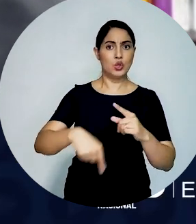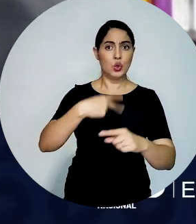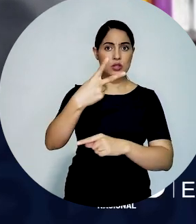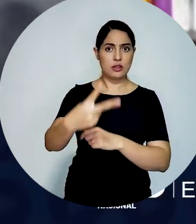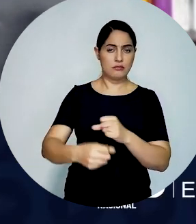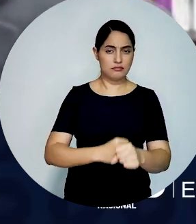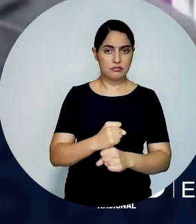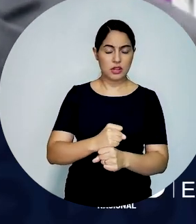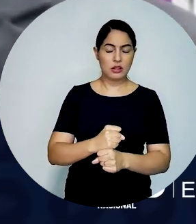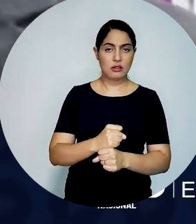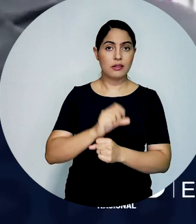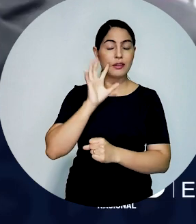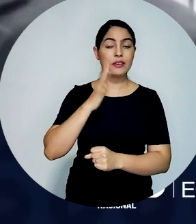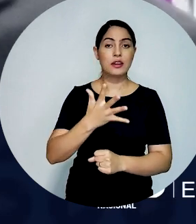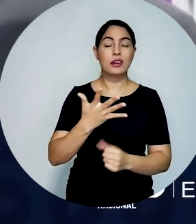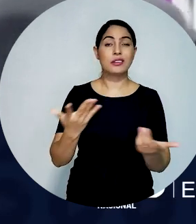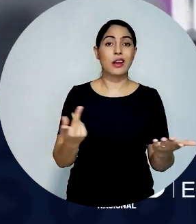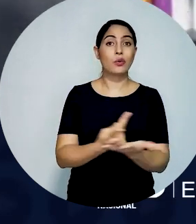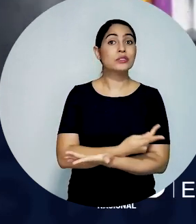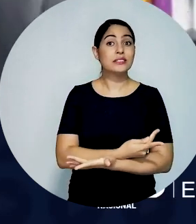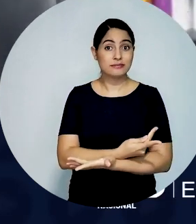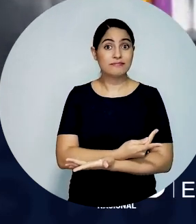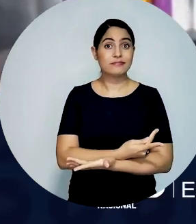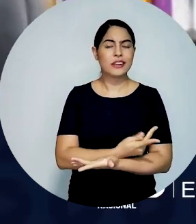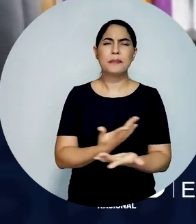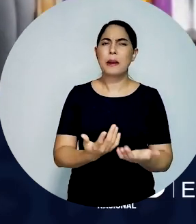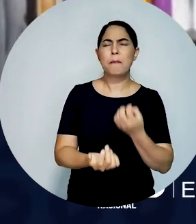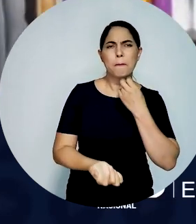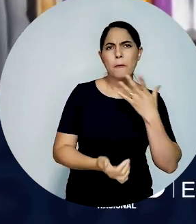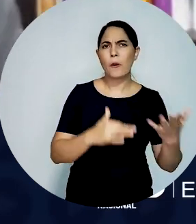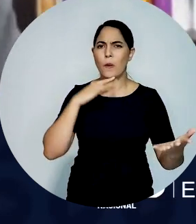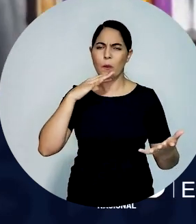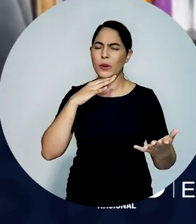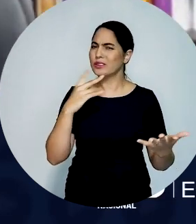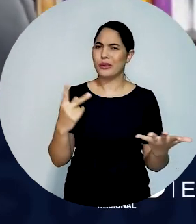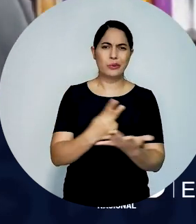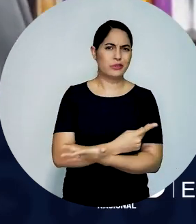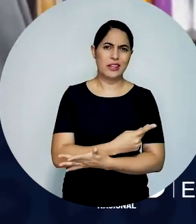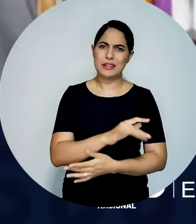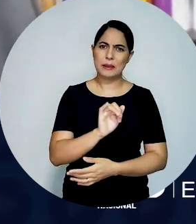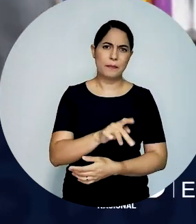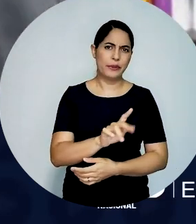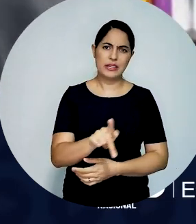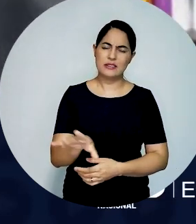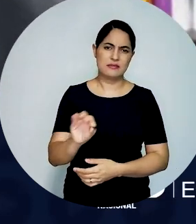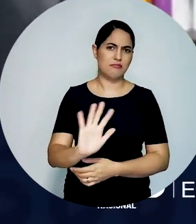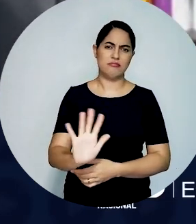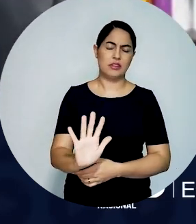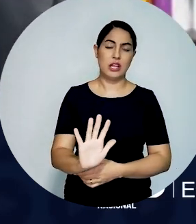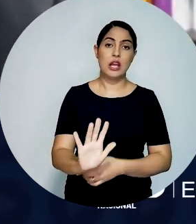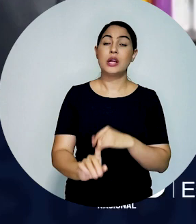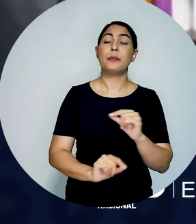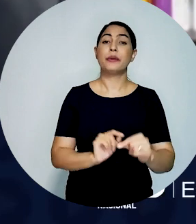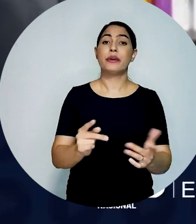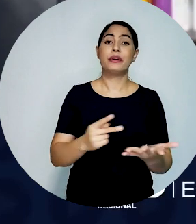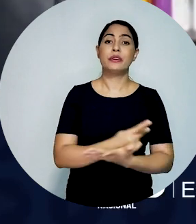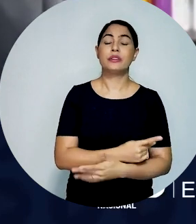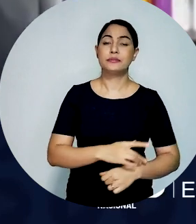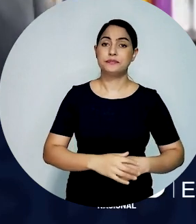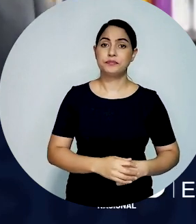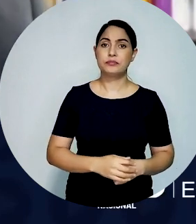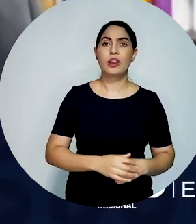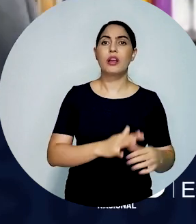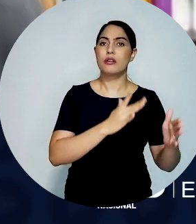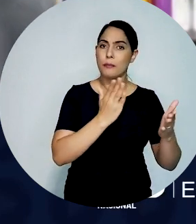computado 2 anos a partir da decisão do Supremo, porque daí é que vai acontecer esse problema. Porque no caso da impugnação ao cumprimento, bem ou mal não acontece, né?